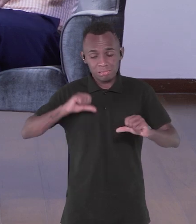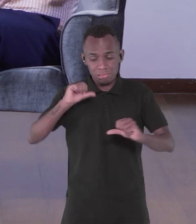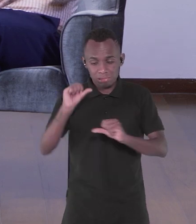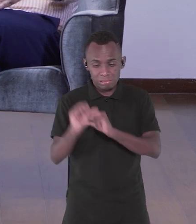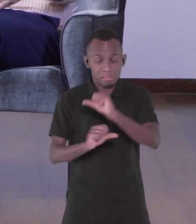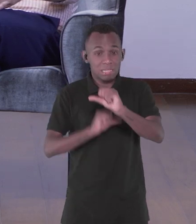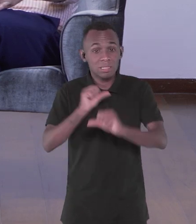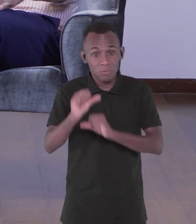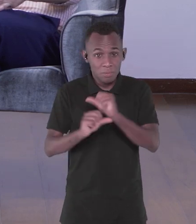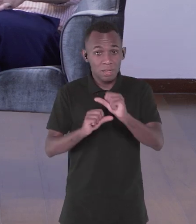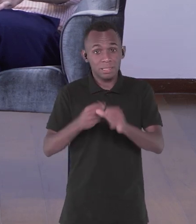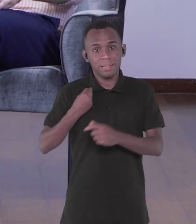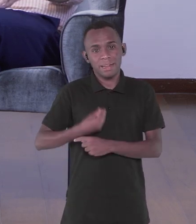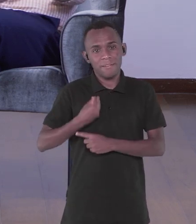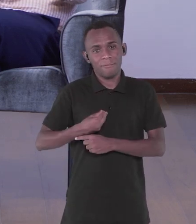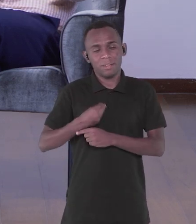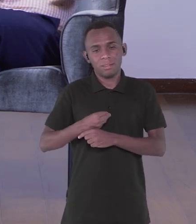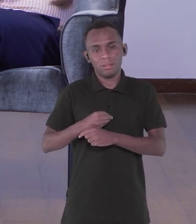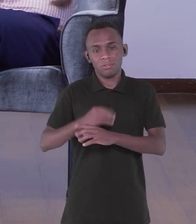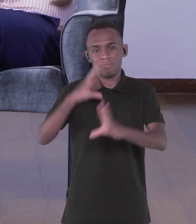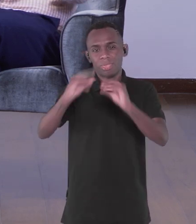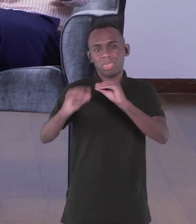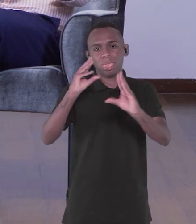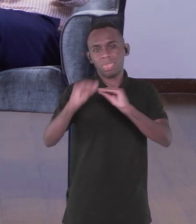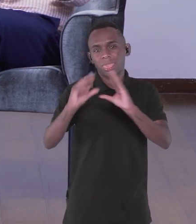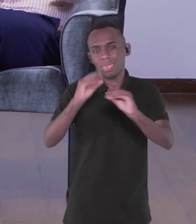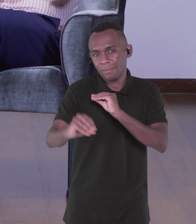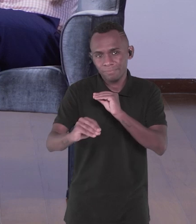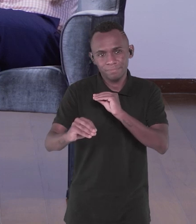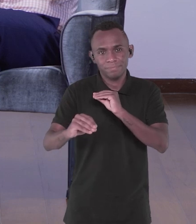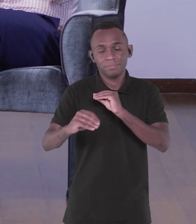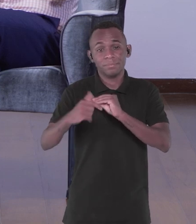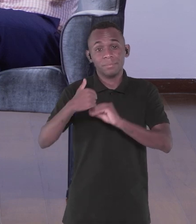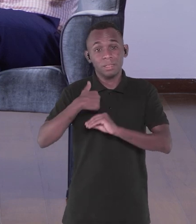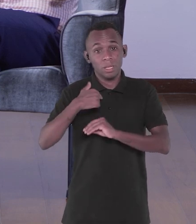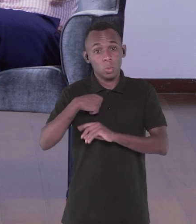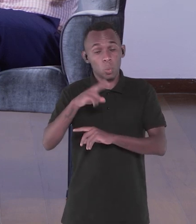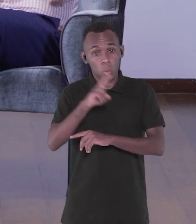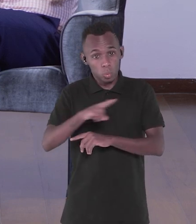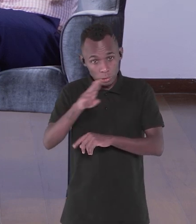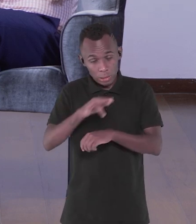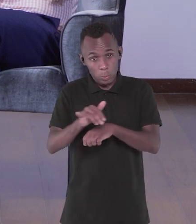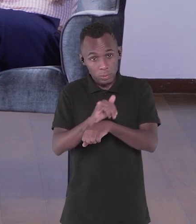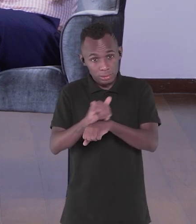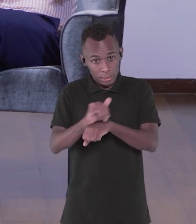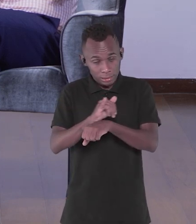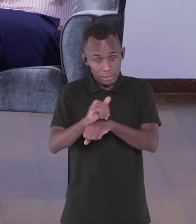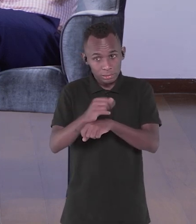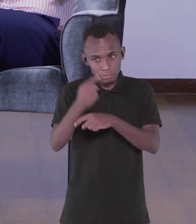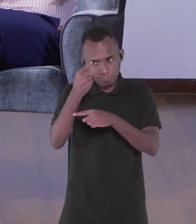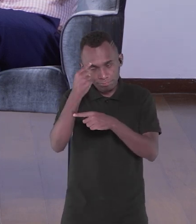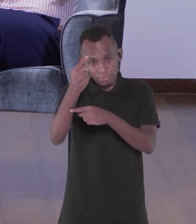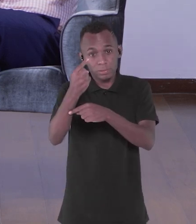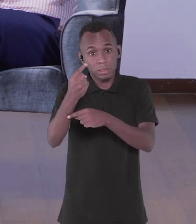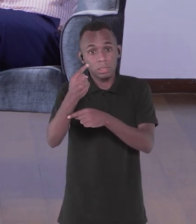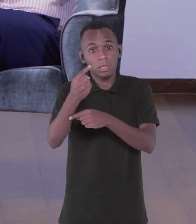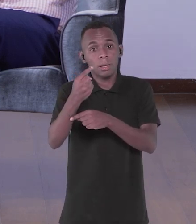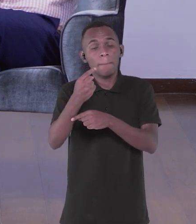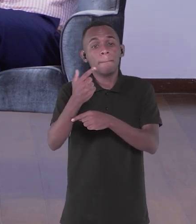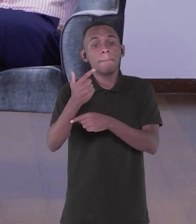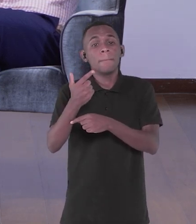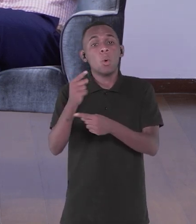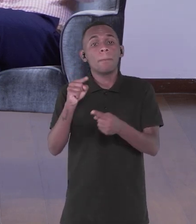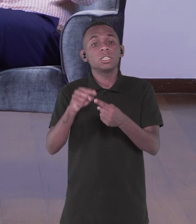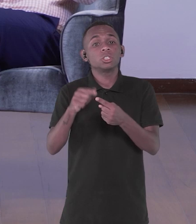transformada em refugiado. Eu usei um instrumento da ficção justamente para